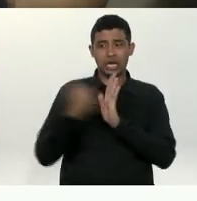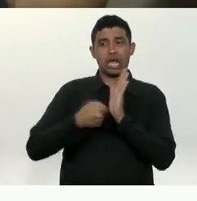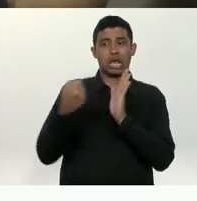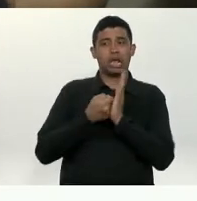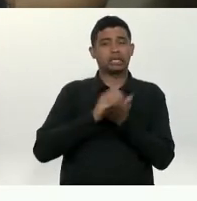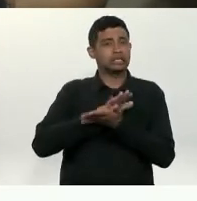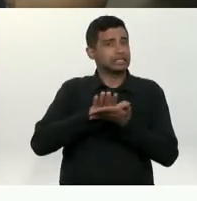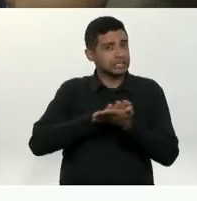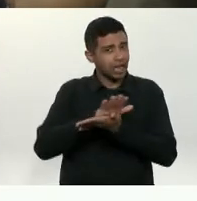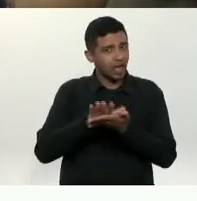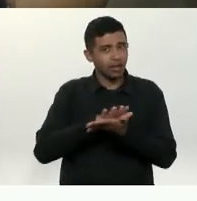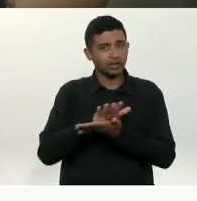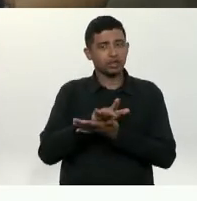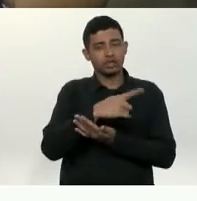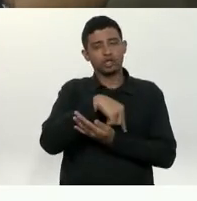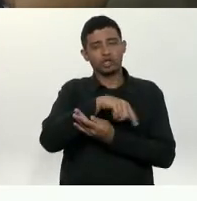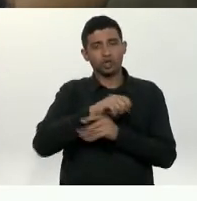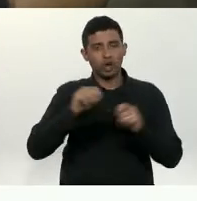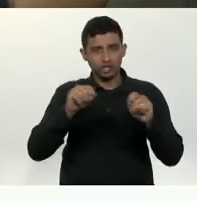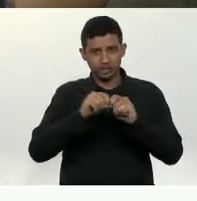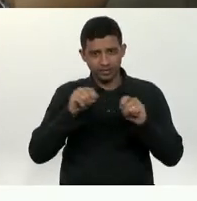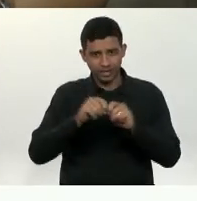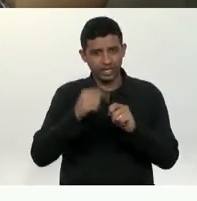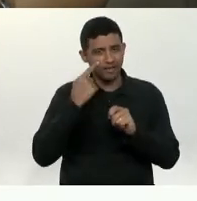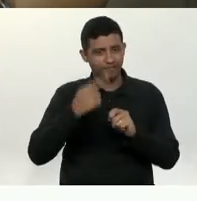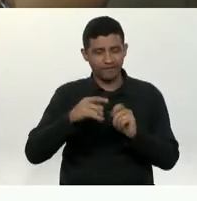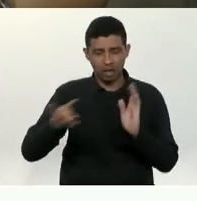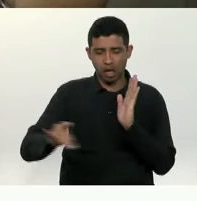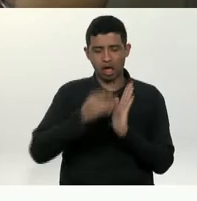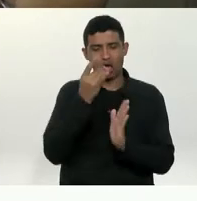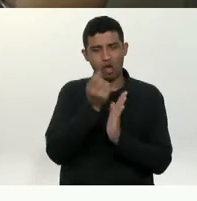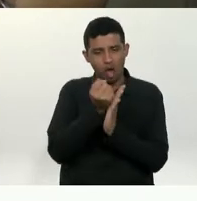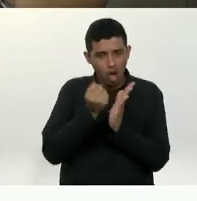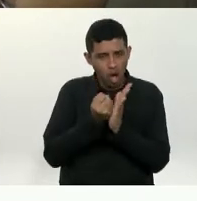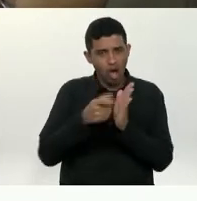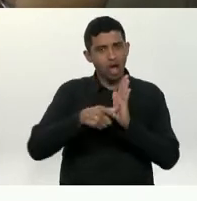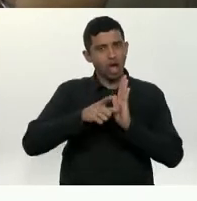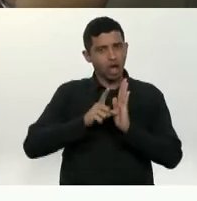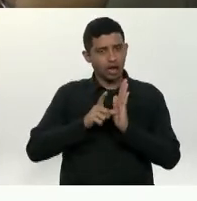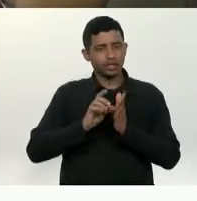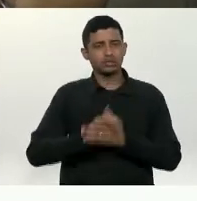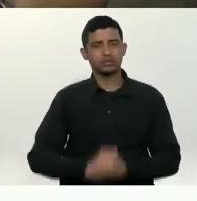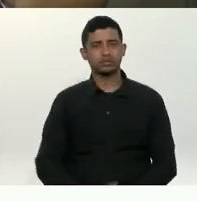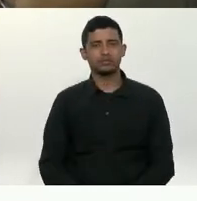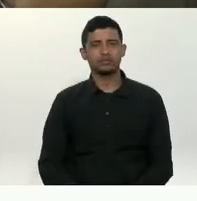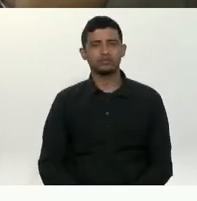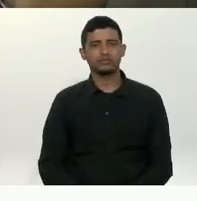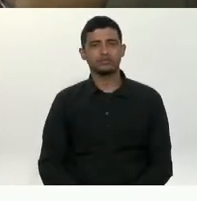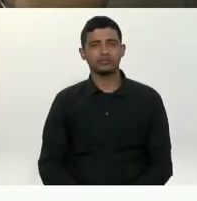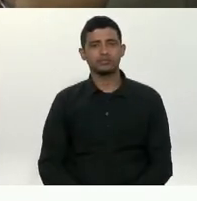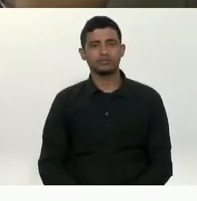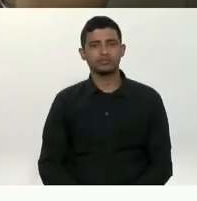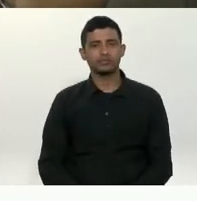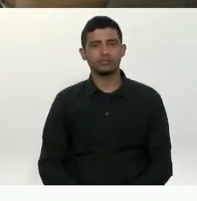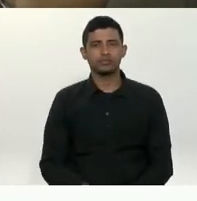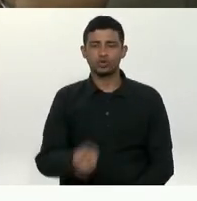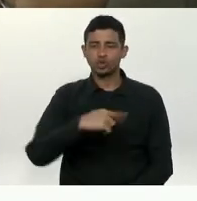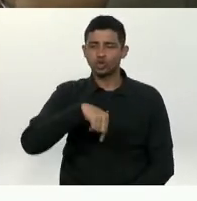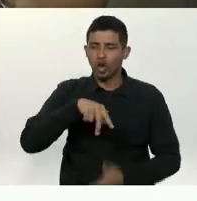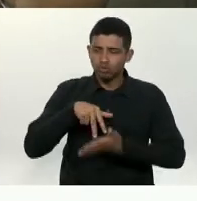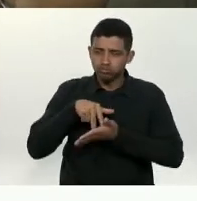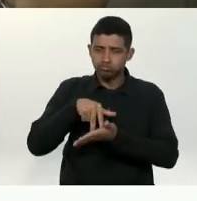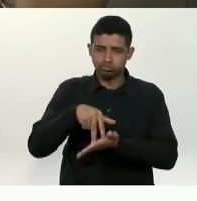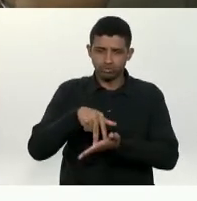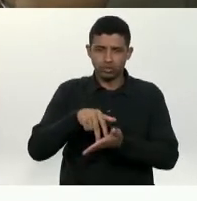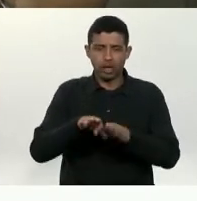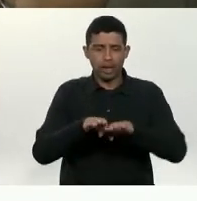fiscal a fazer a antecipação da outorga e automática renovação do contrato, nossa posição na mesa de negociação